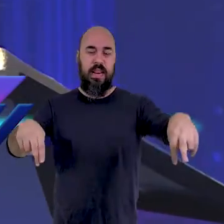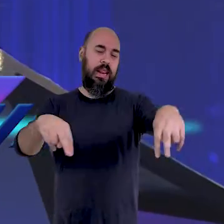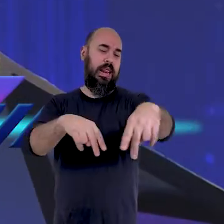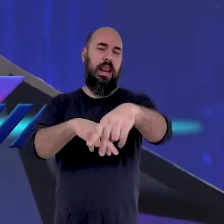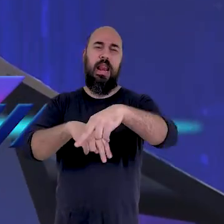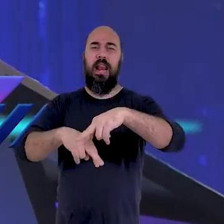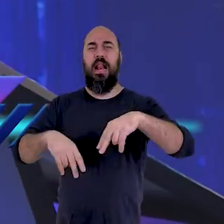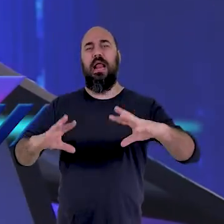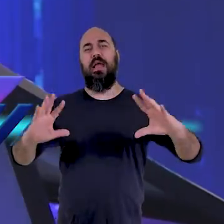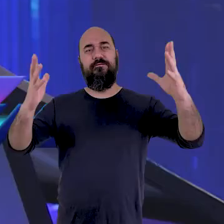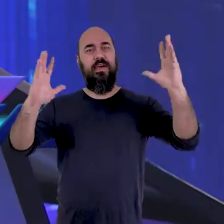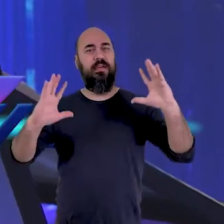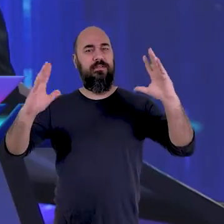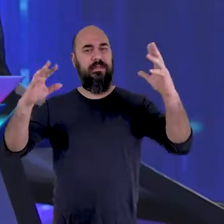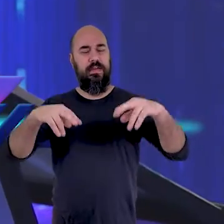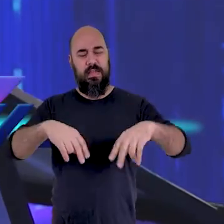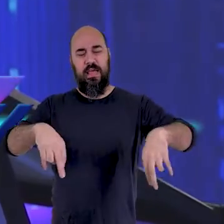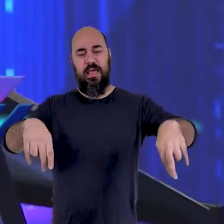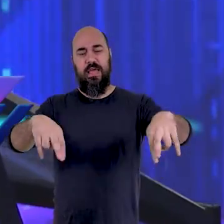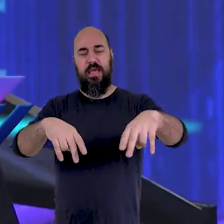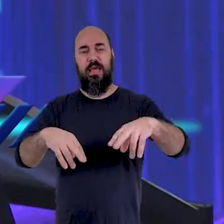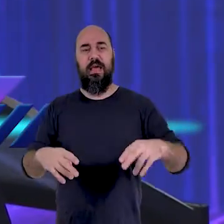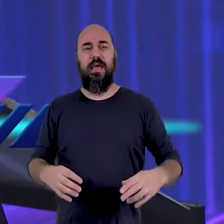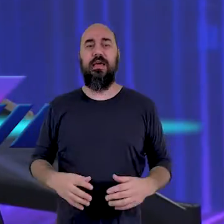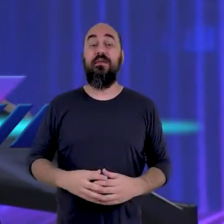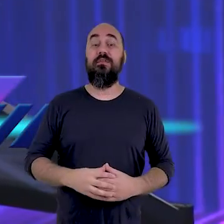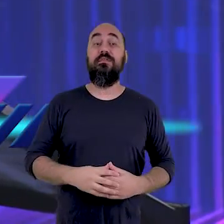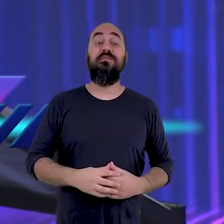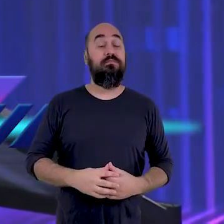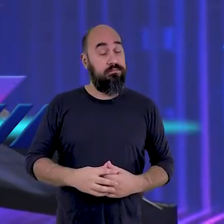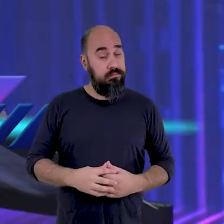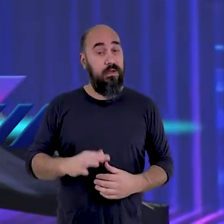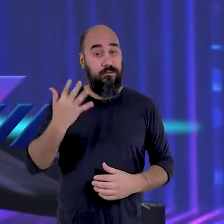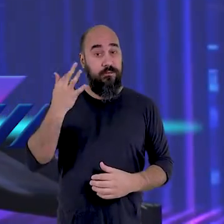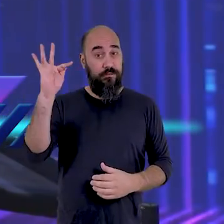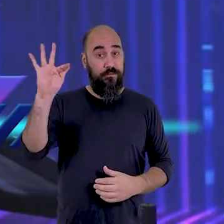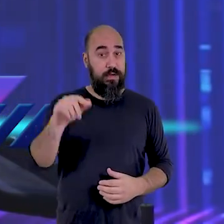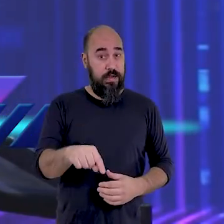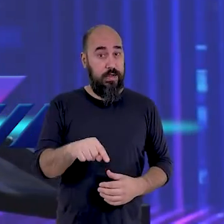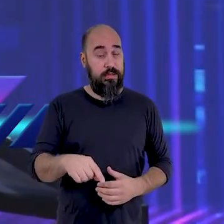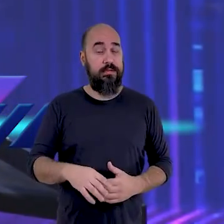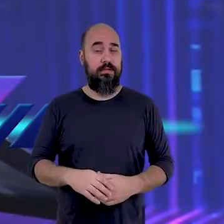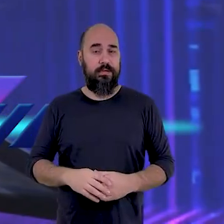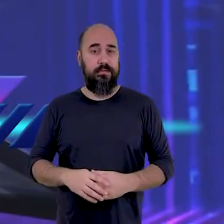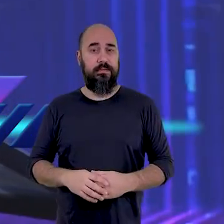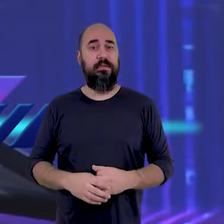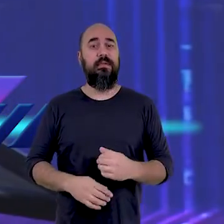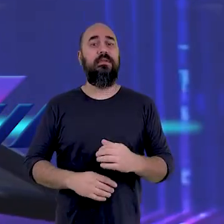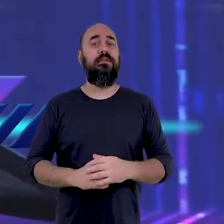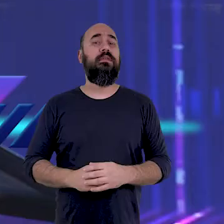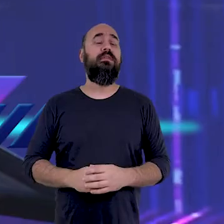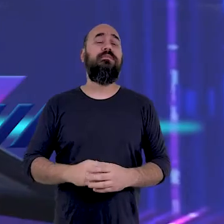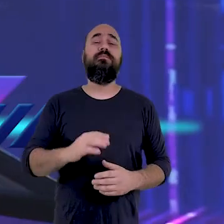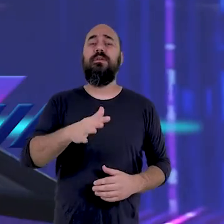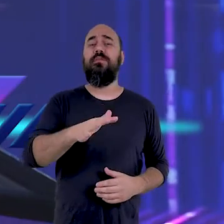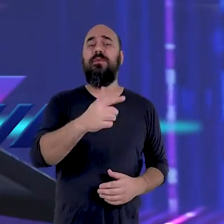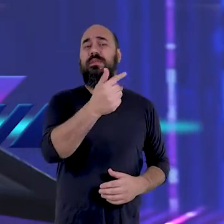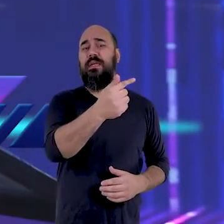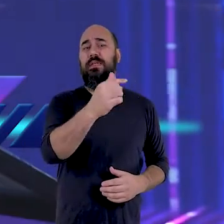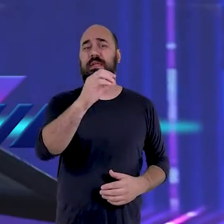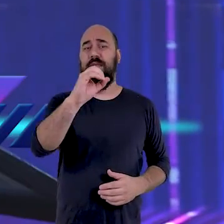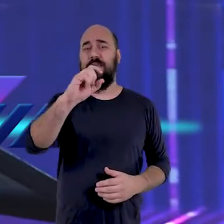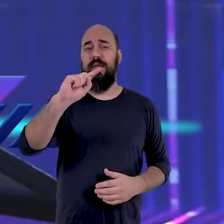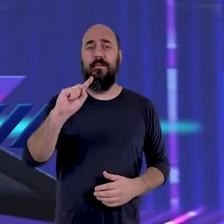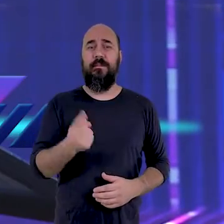da razão, cujas pessoas deveriam adorá-la. Na França também, 70 mil huguenotes